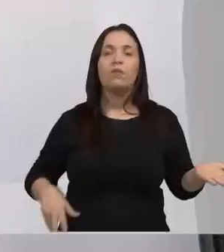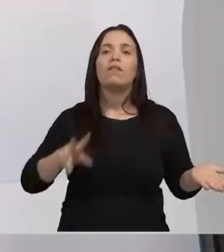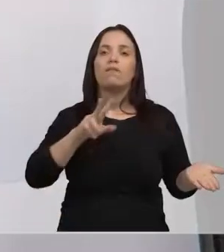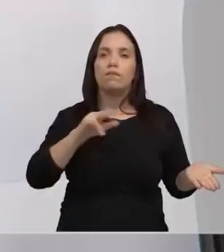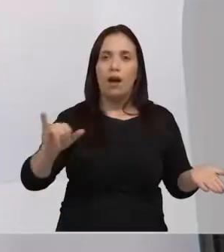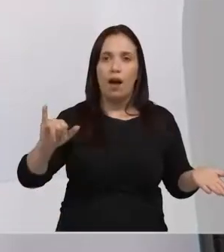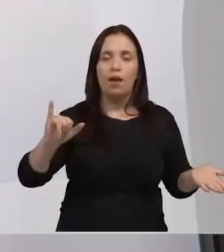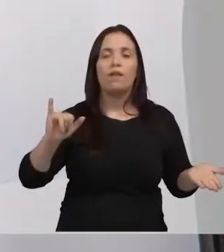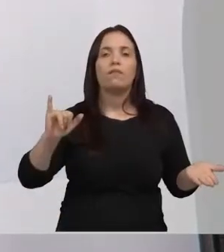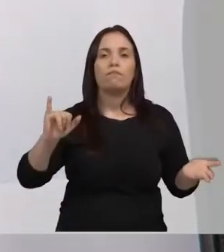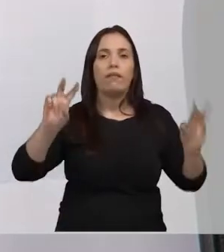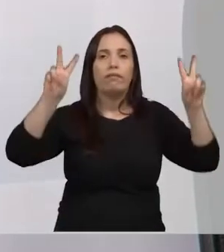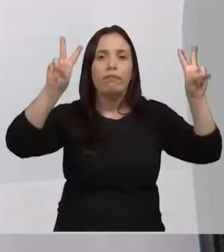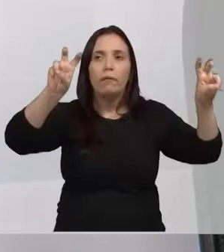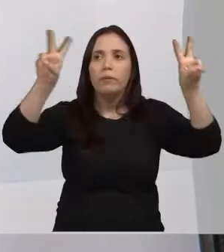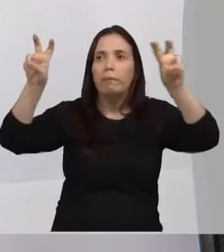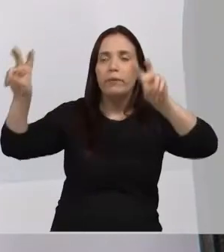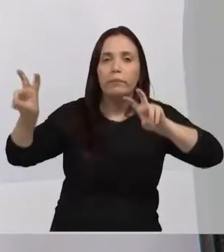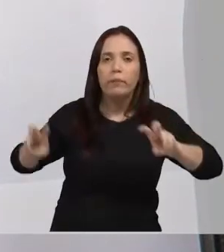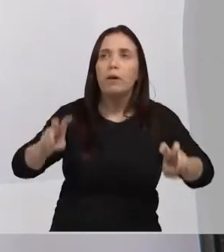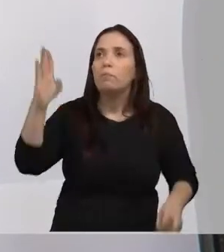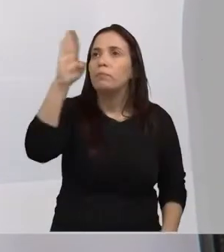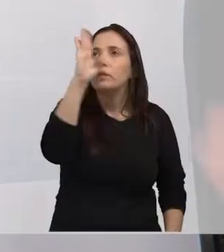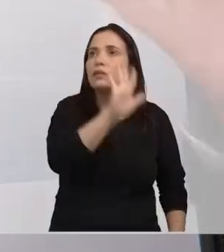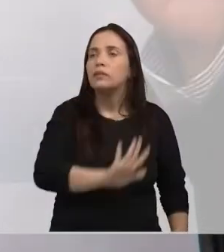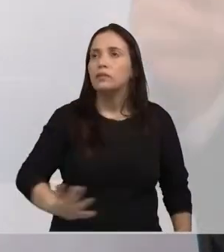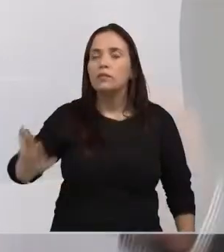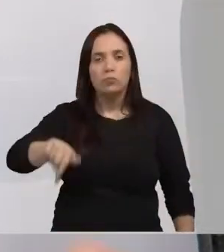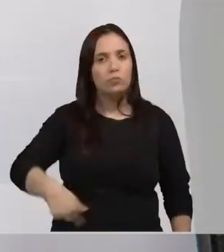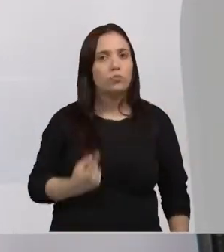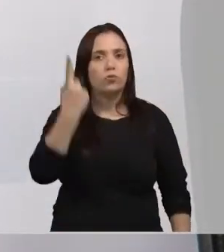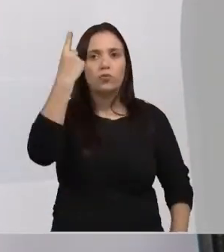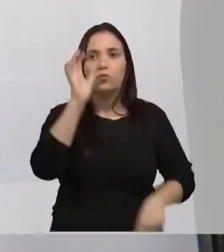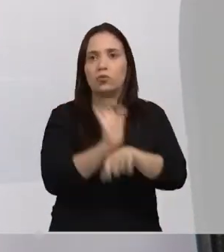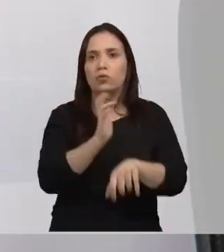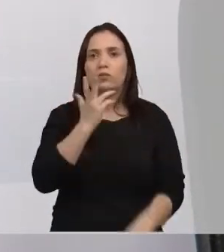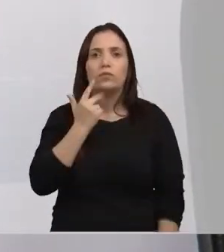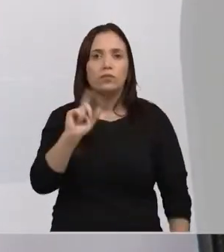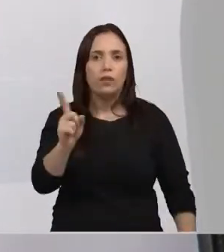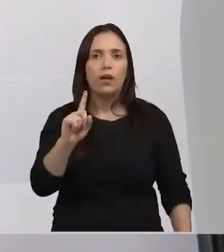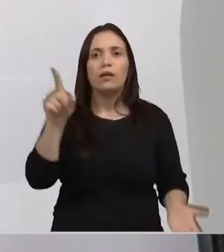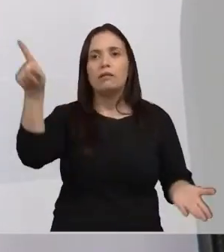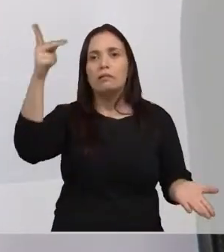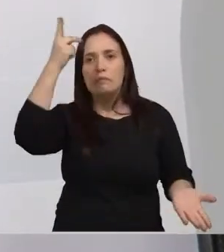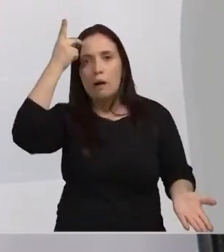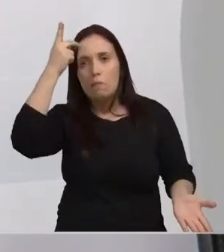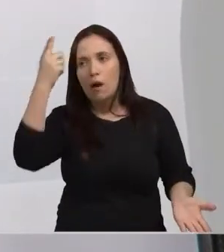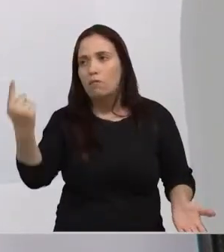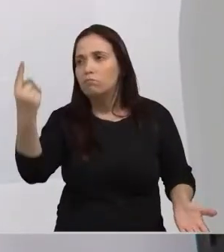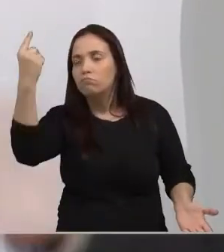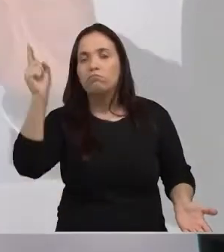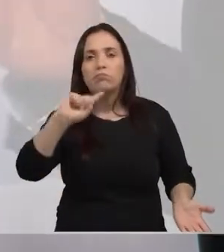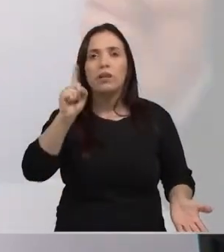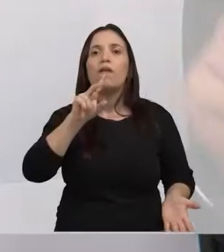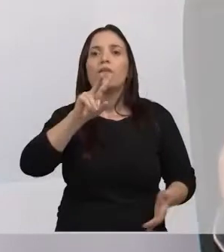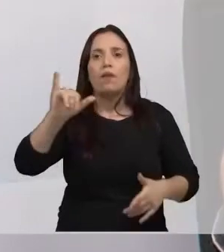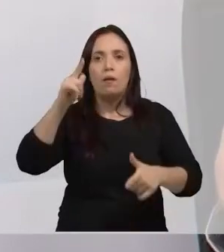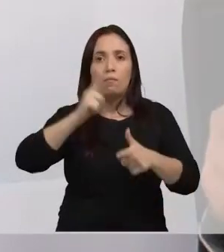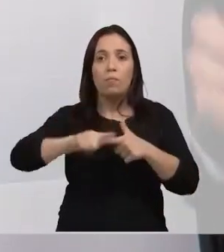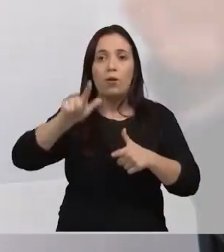avaliação, um tema muito mais forte do que a economia, em alguns aspectos.